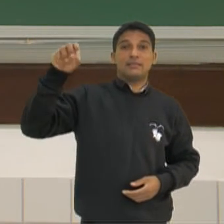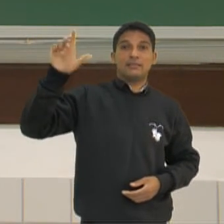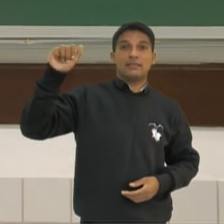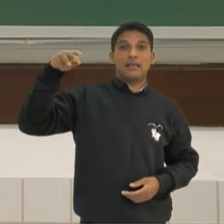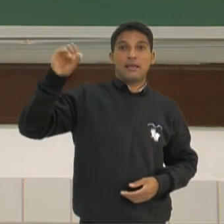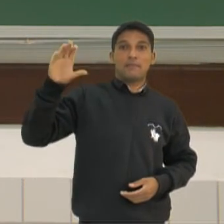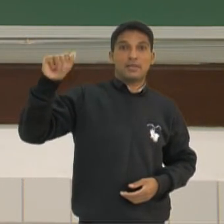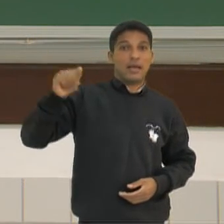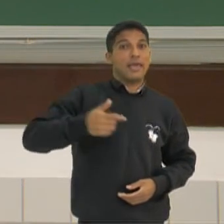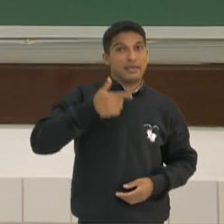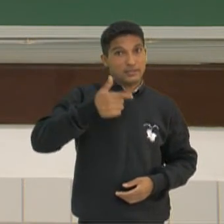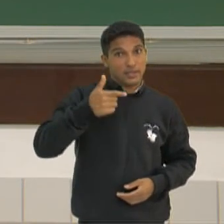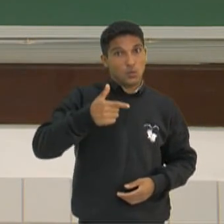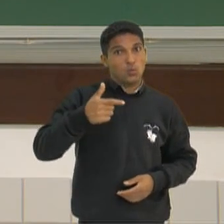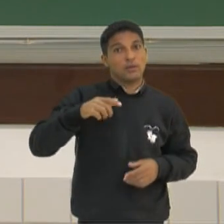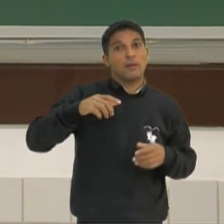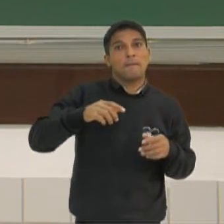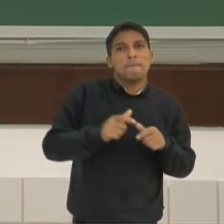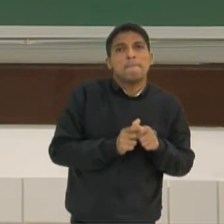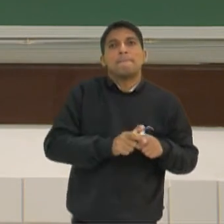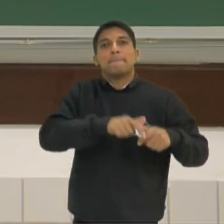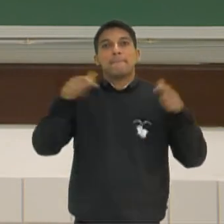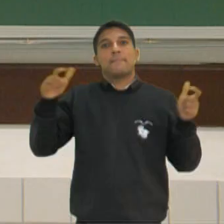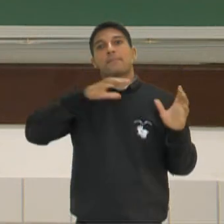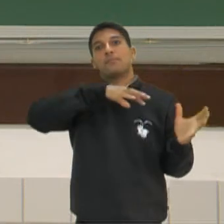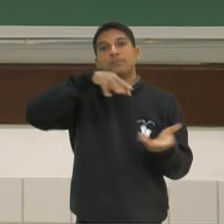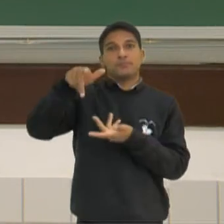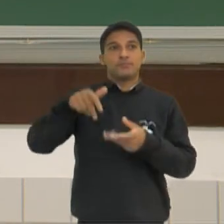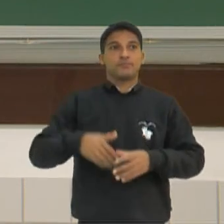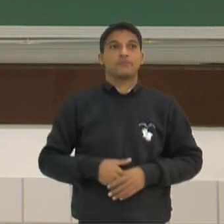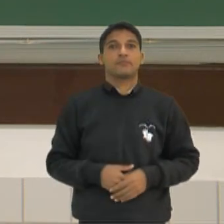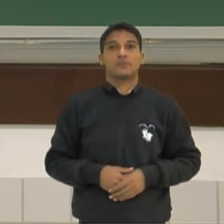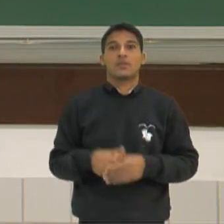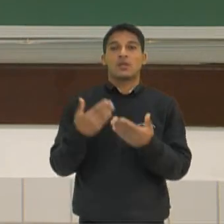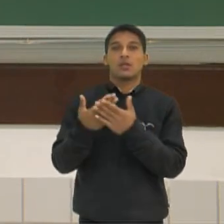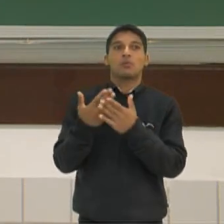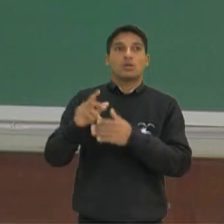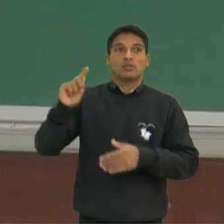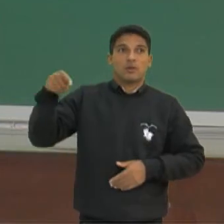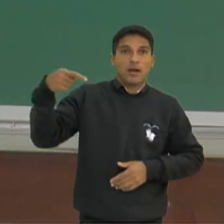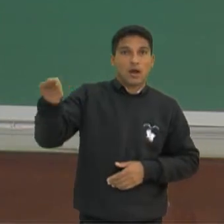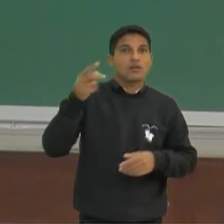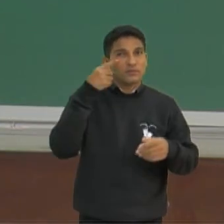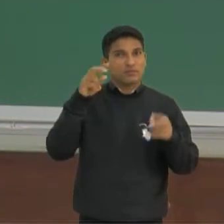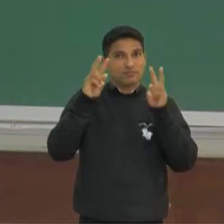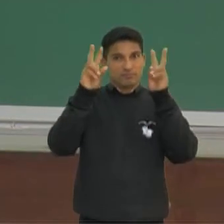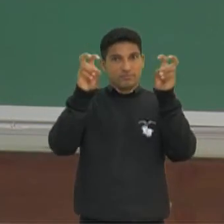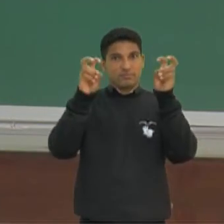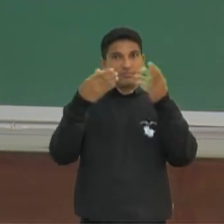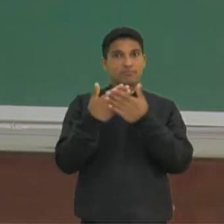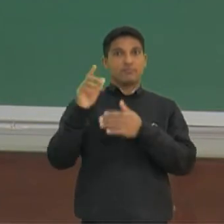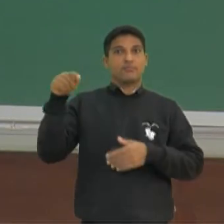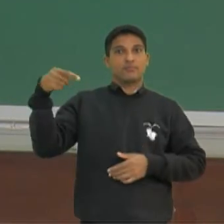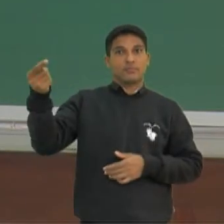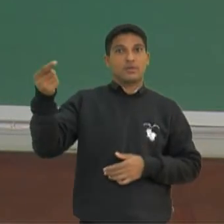vamos estudar sobre as formações políticas africanas. Vamos para um outro continente.